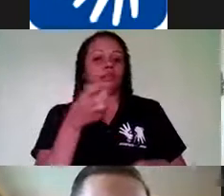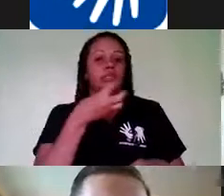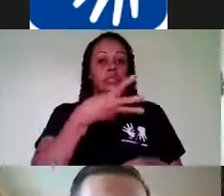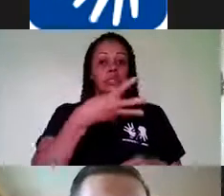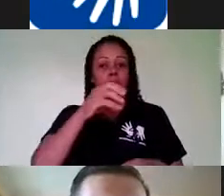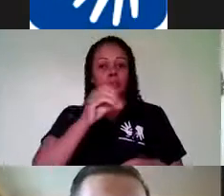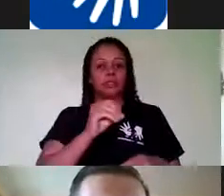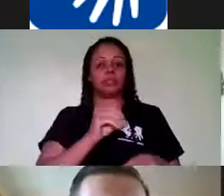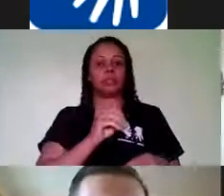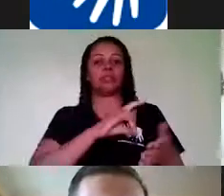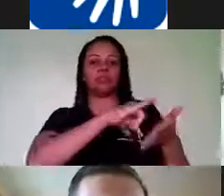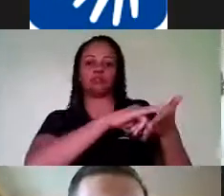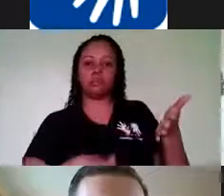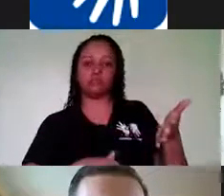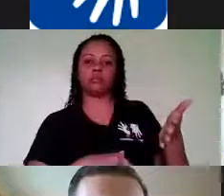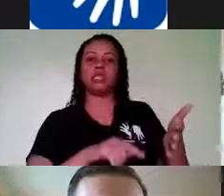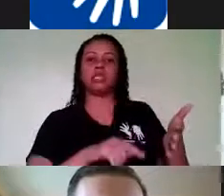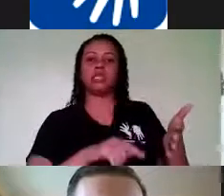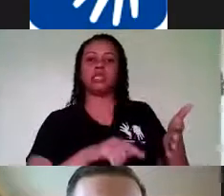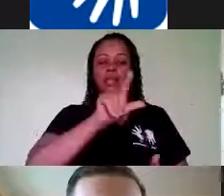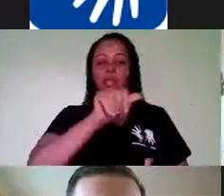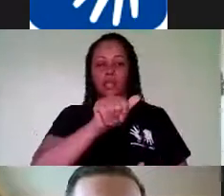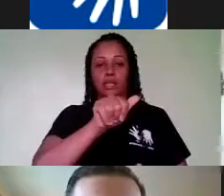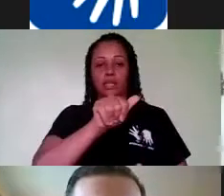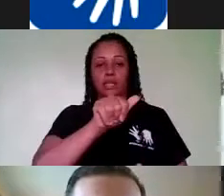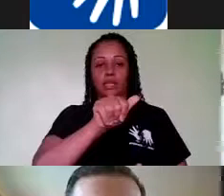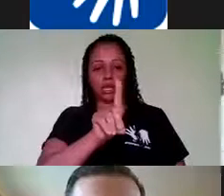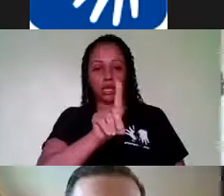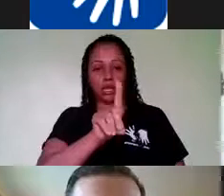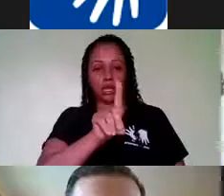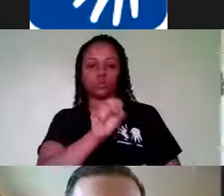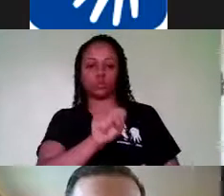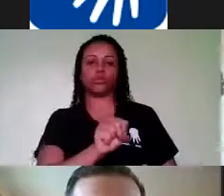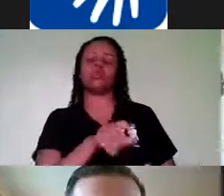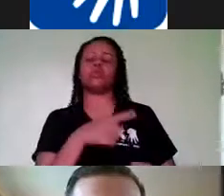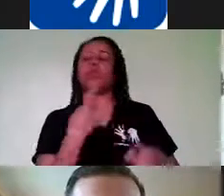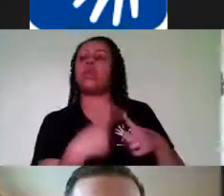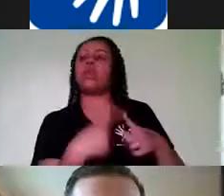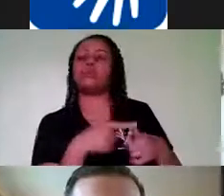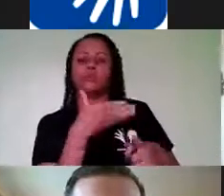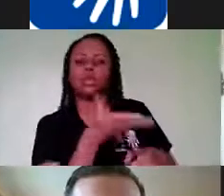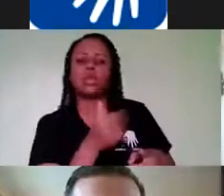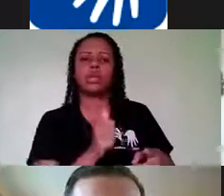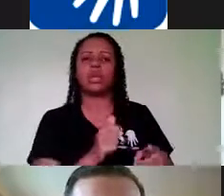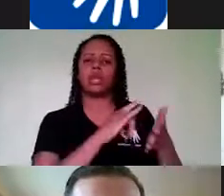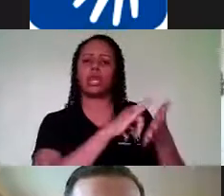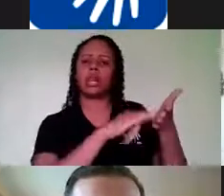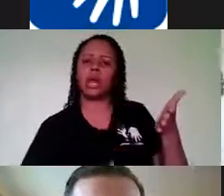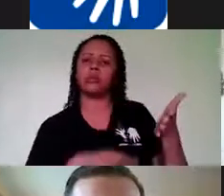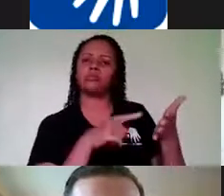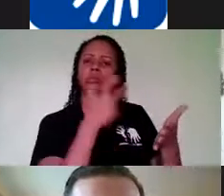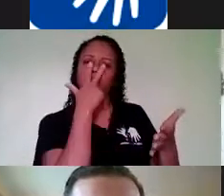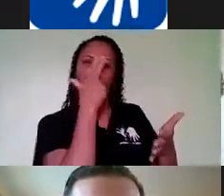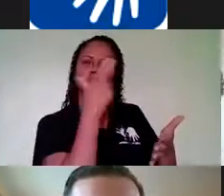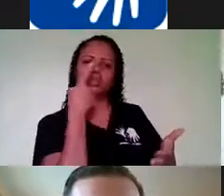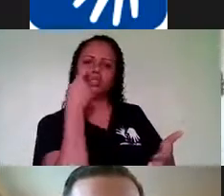o procurador, eu tive acesso, né, aos motivos, né, do procurador, e achei muito interessante o que ele colocou, e é